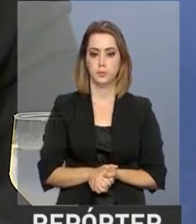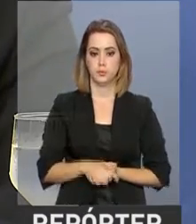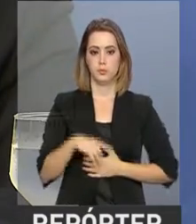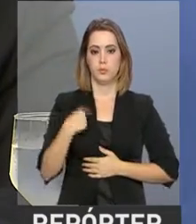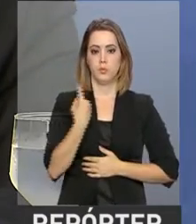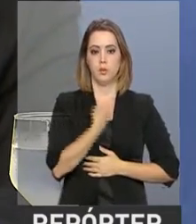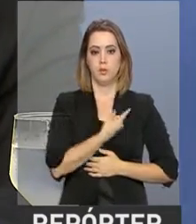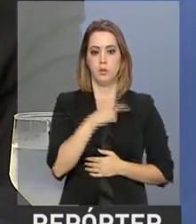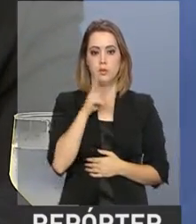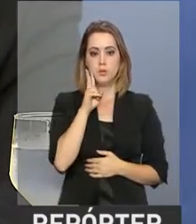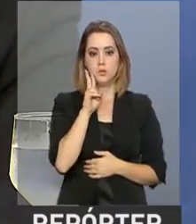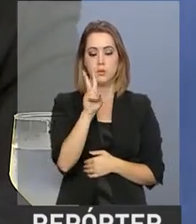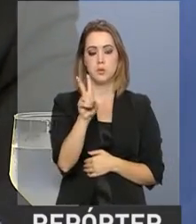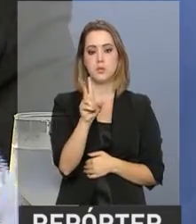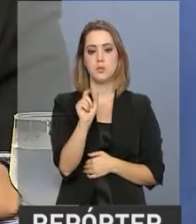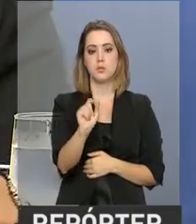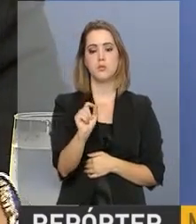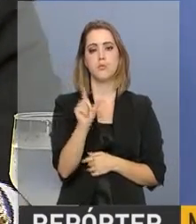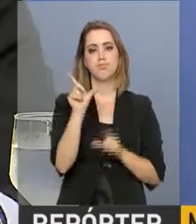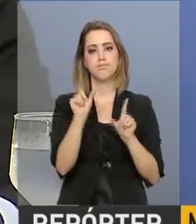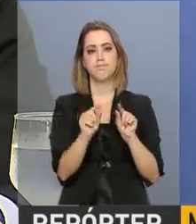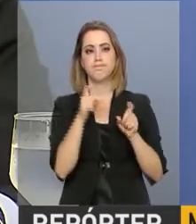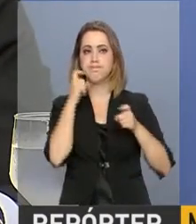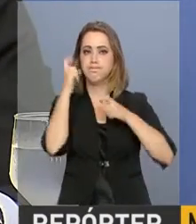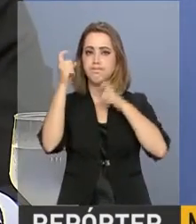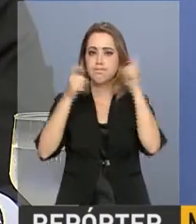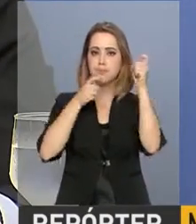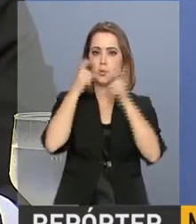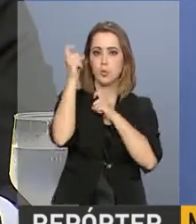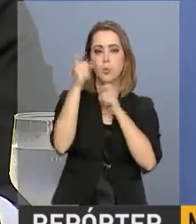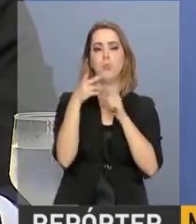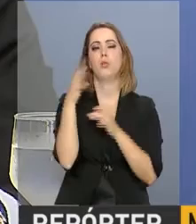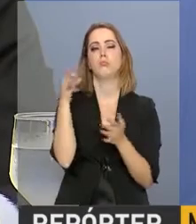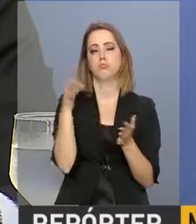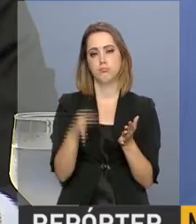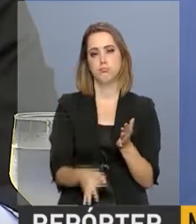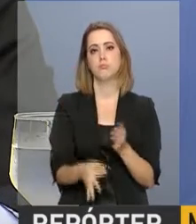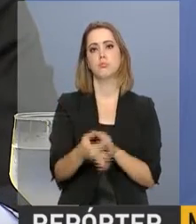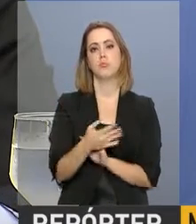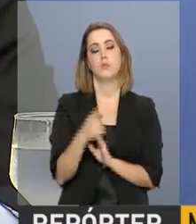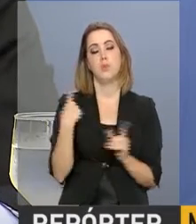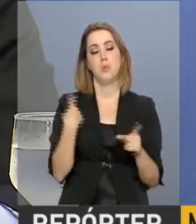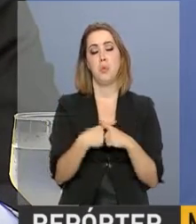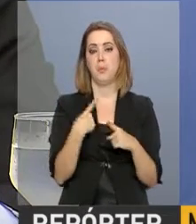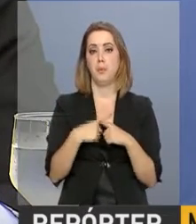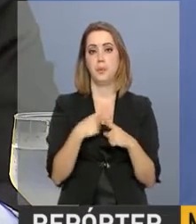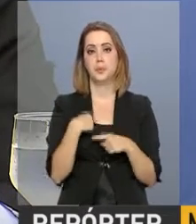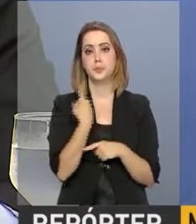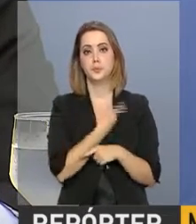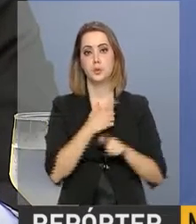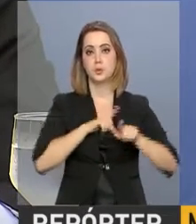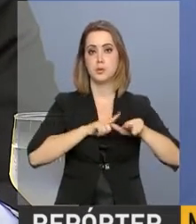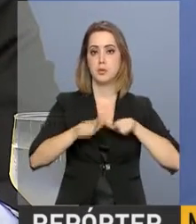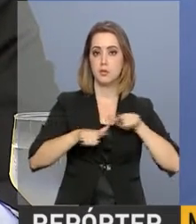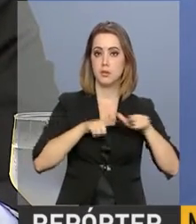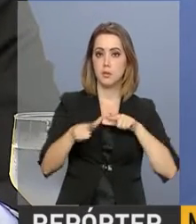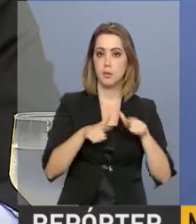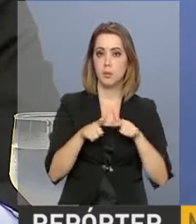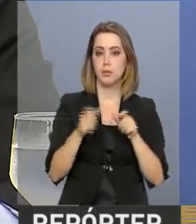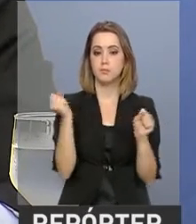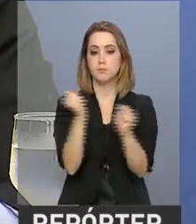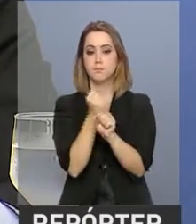preocupação não tenha dúvida porque estamos trabalhando e construindo para